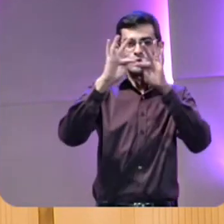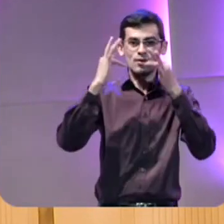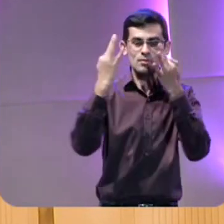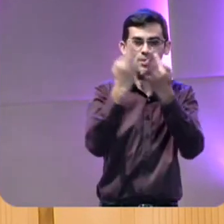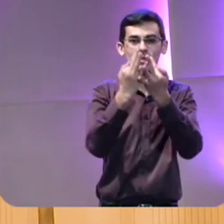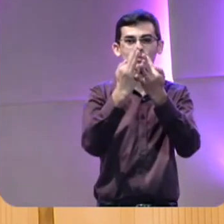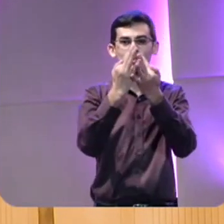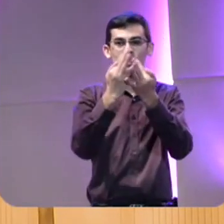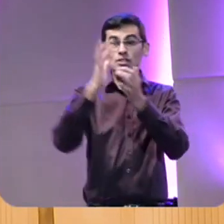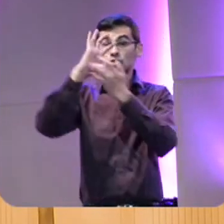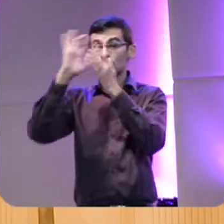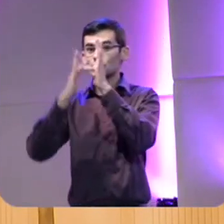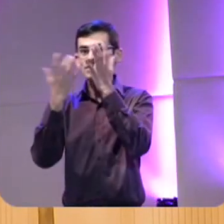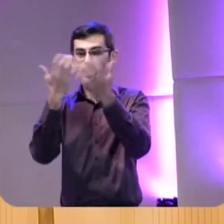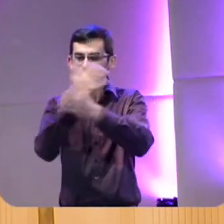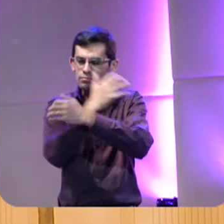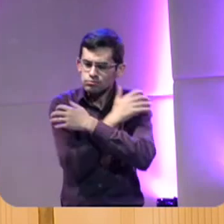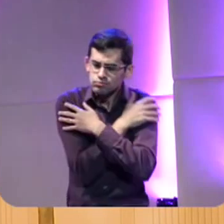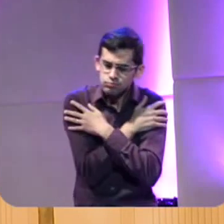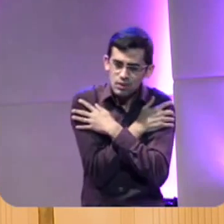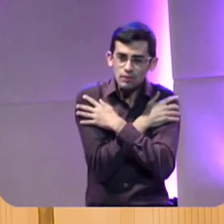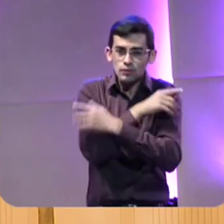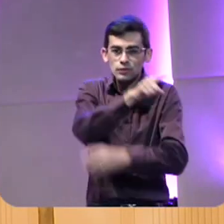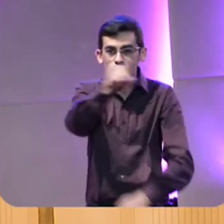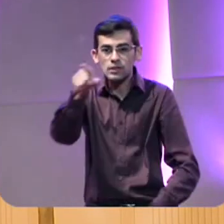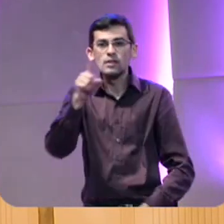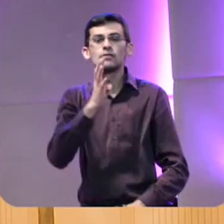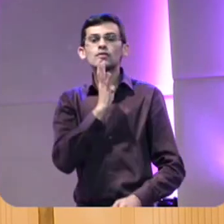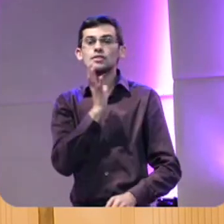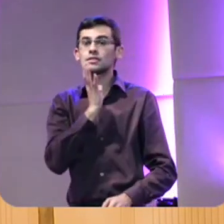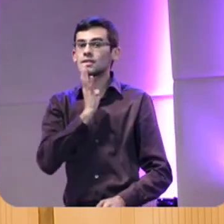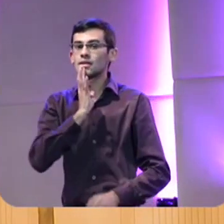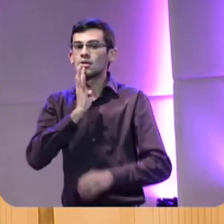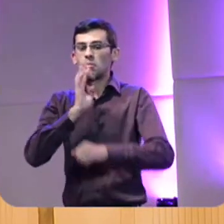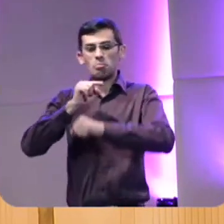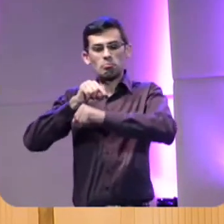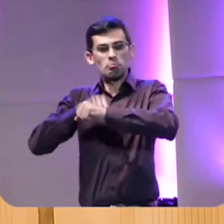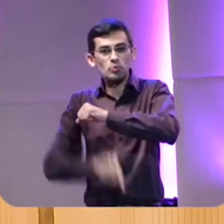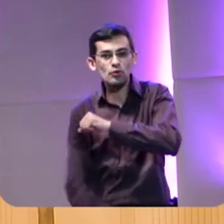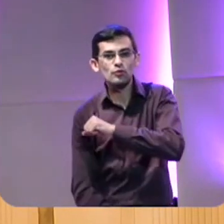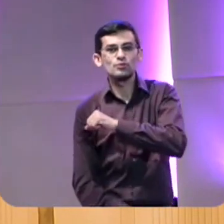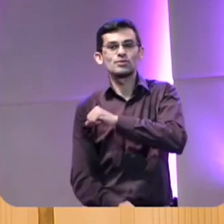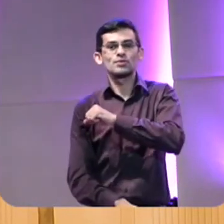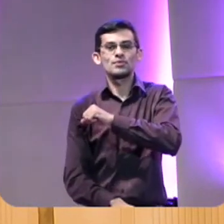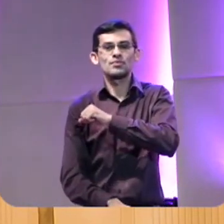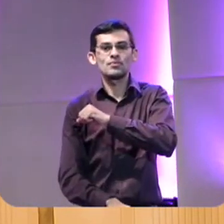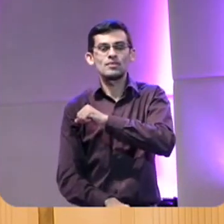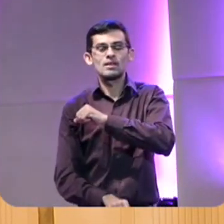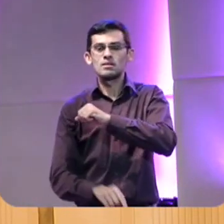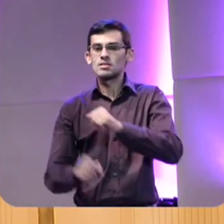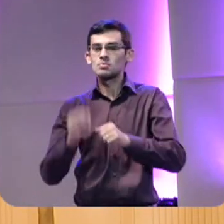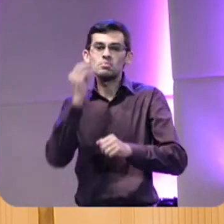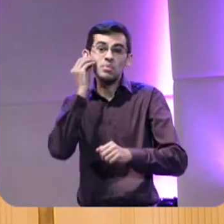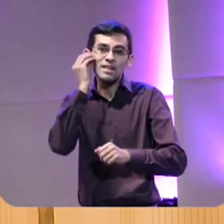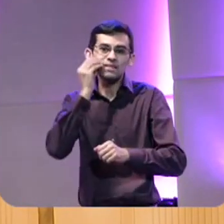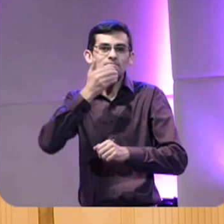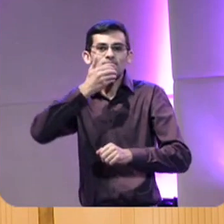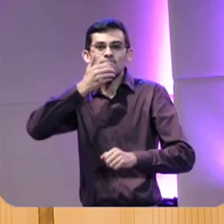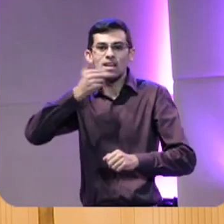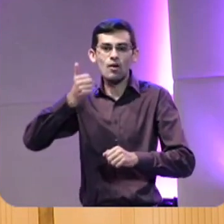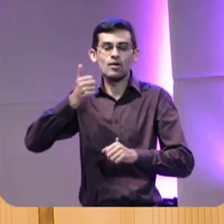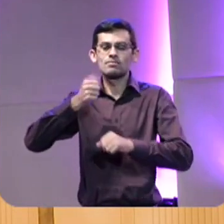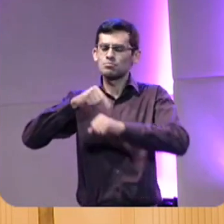Ele quer abraçar você, quer que você o conheça numa dimensão diferente do que você já o conhecia,